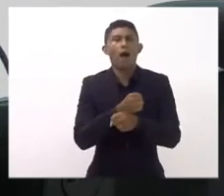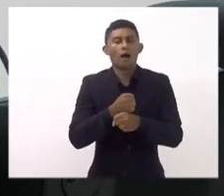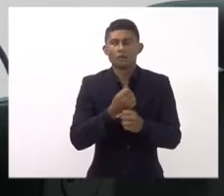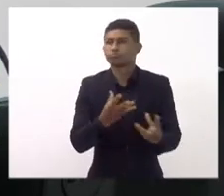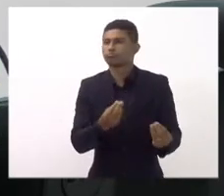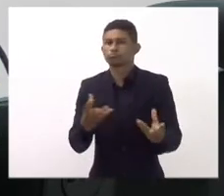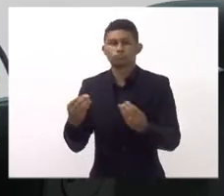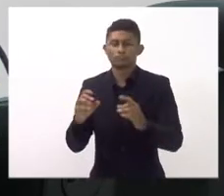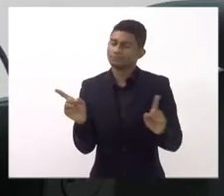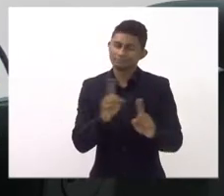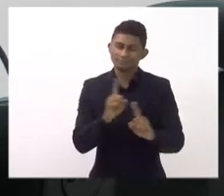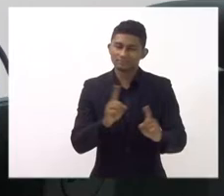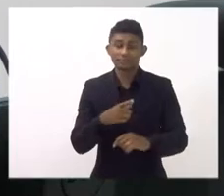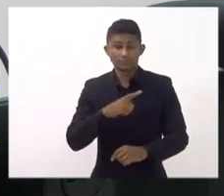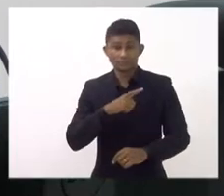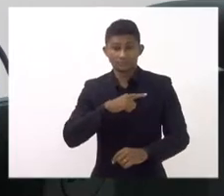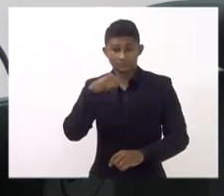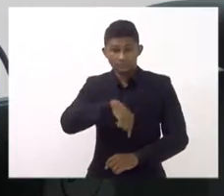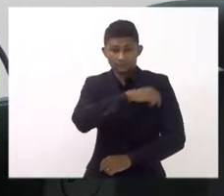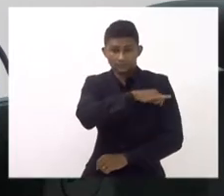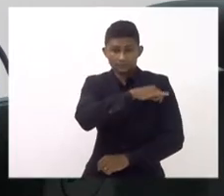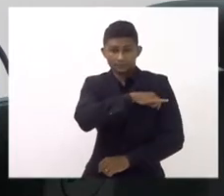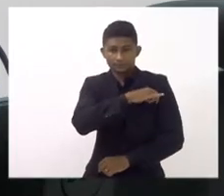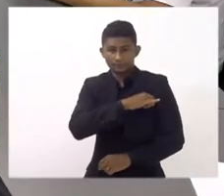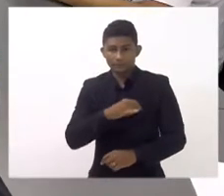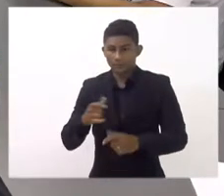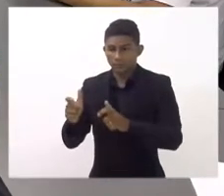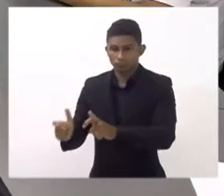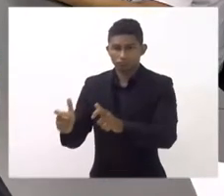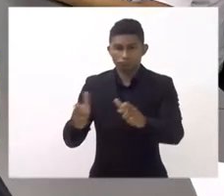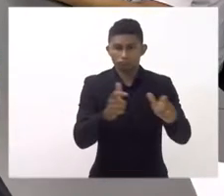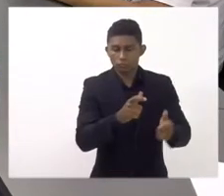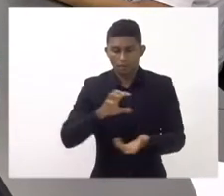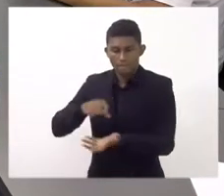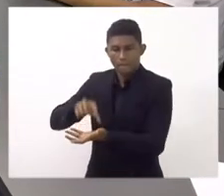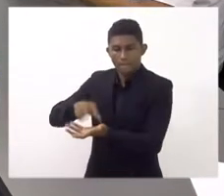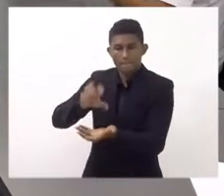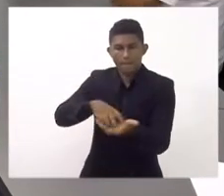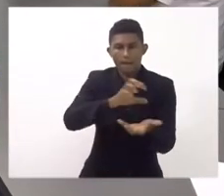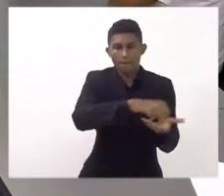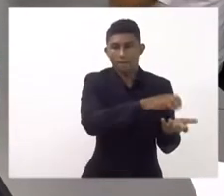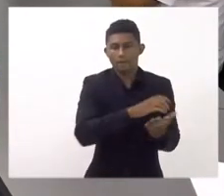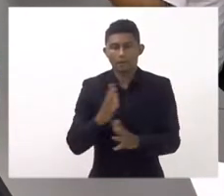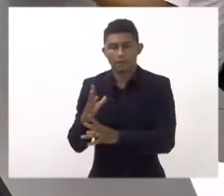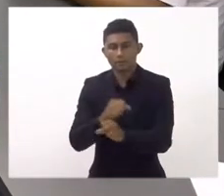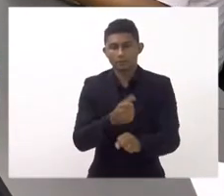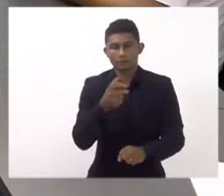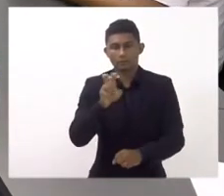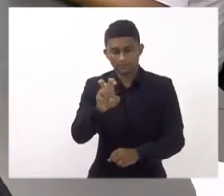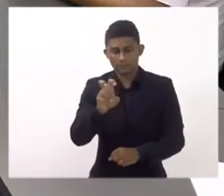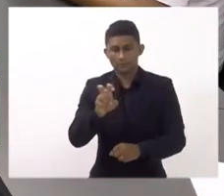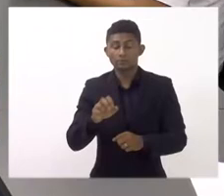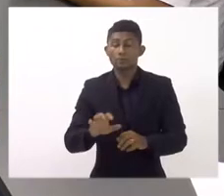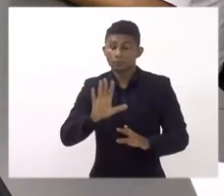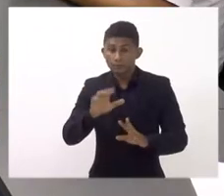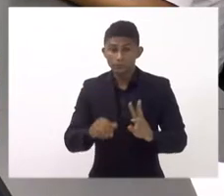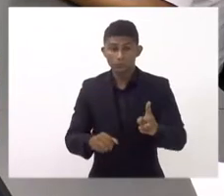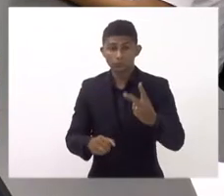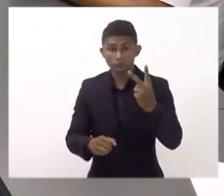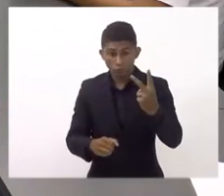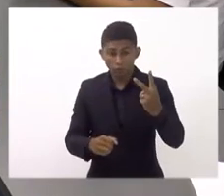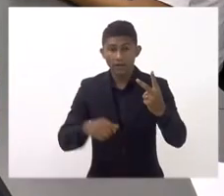campi espalhados pelo Estado do Rio de Janeiro e que apenas dois deles se encontram no município do Rio de